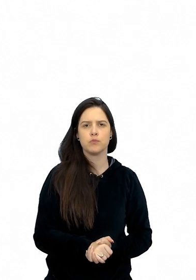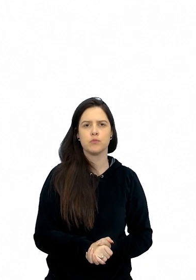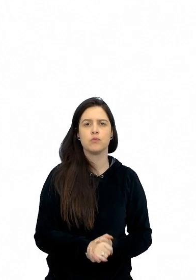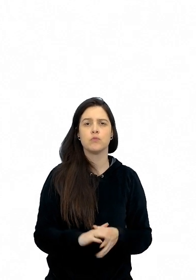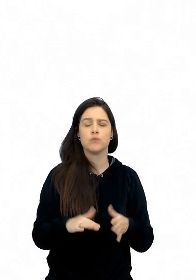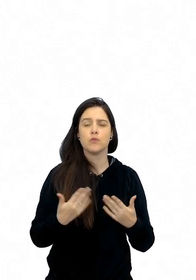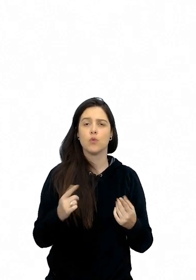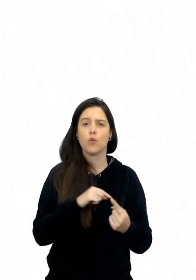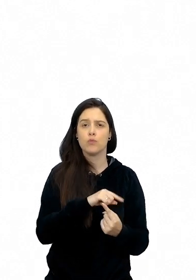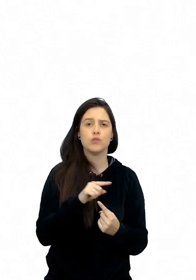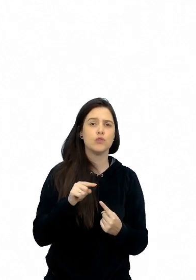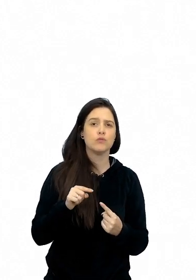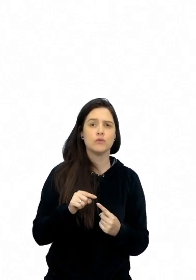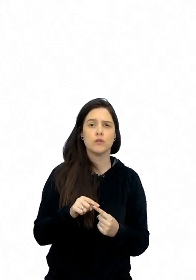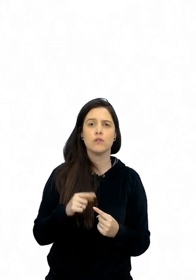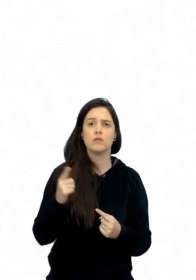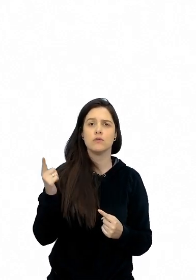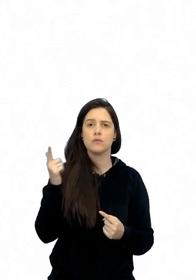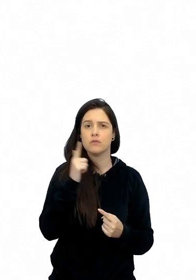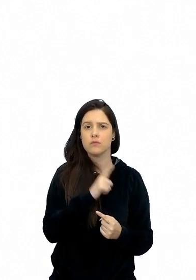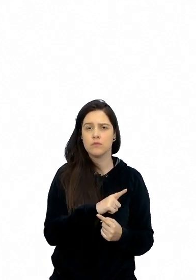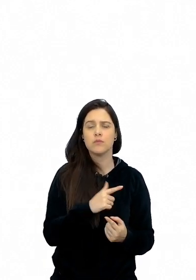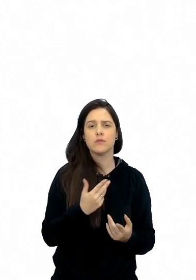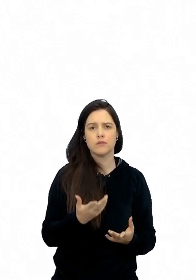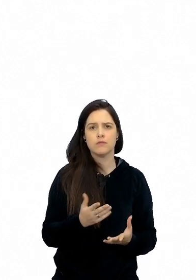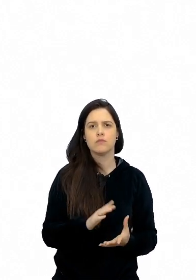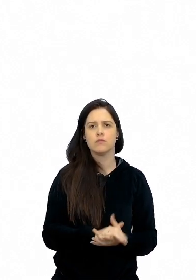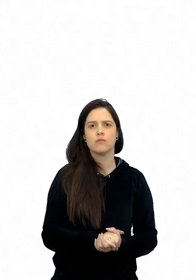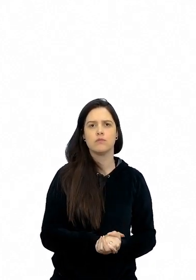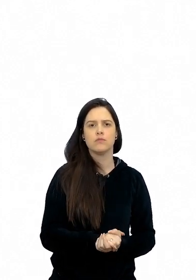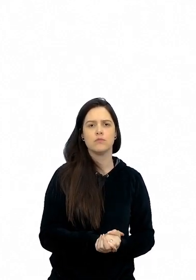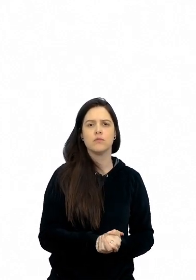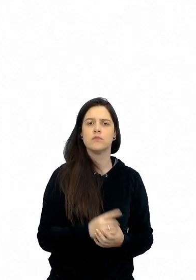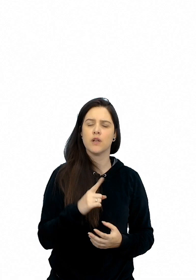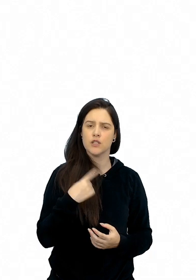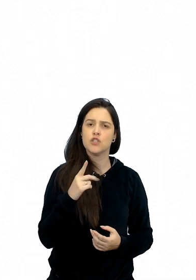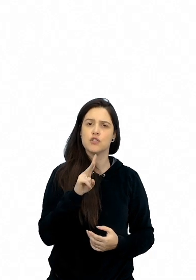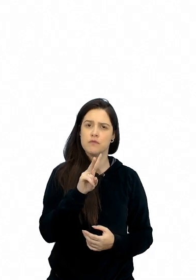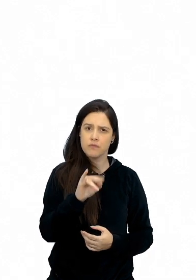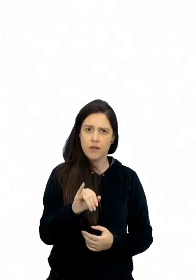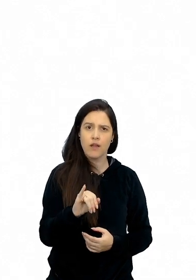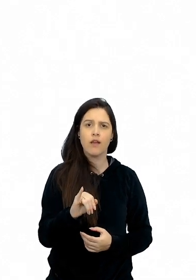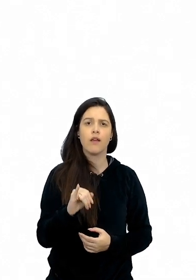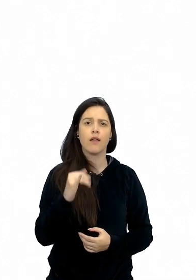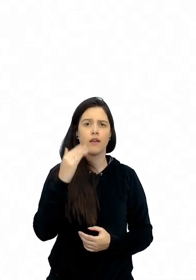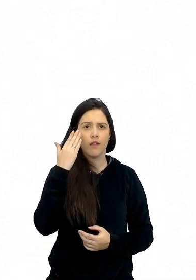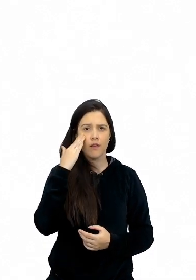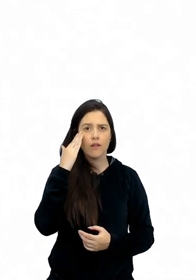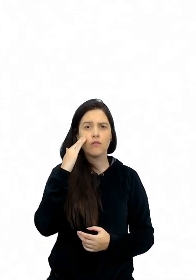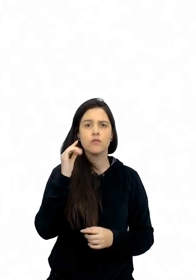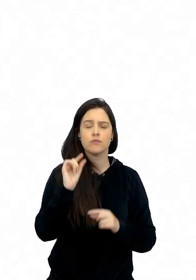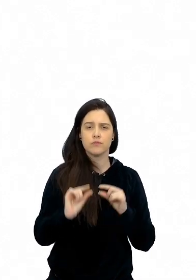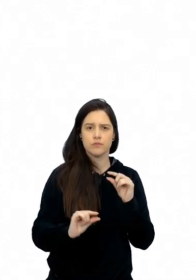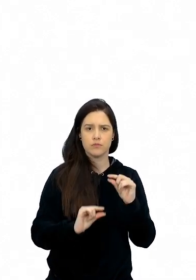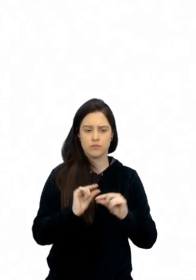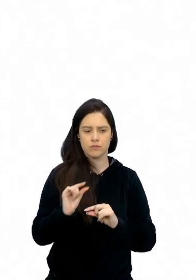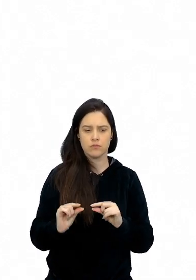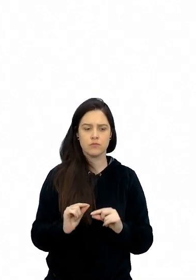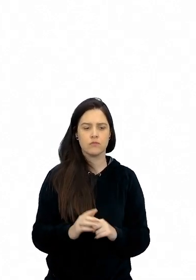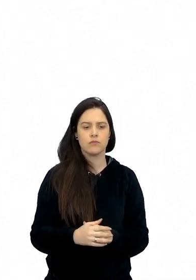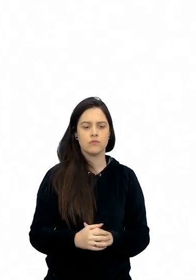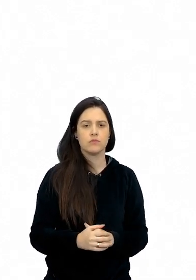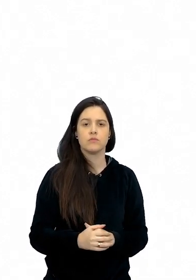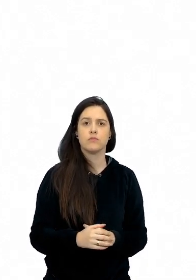com as atividades, né, com os objetos de conhecimento, a gente vai percebendo